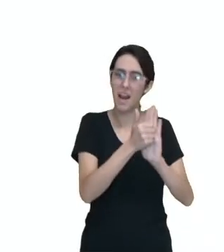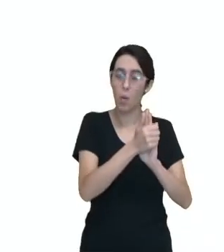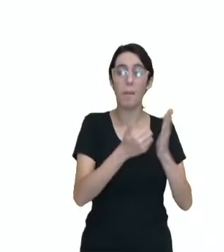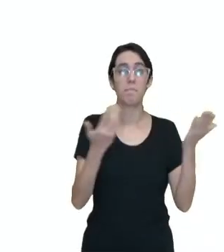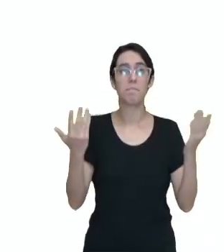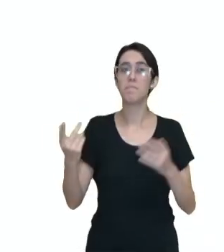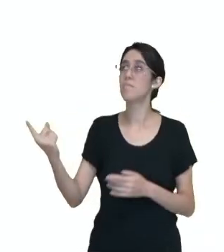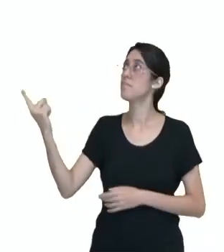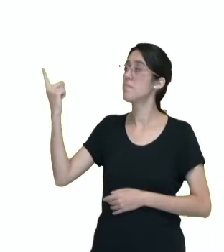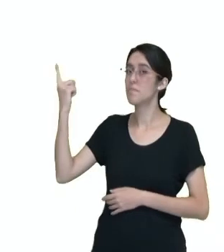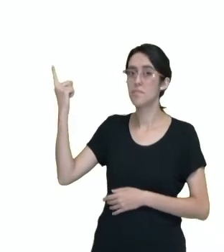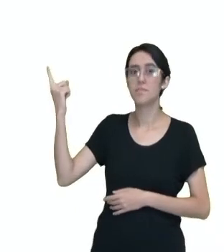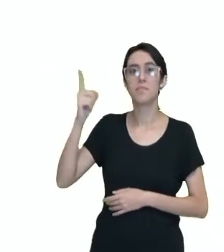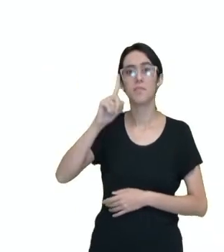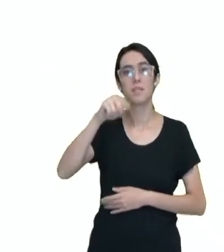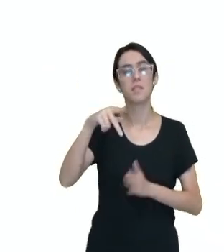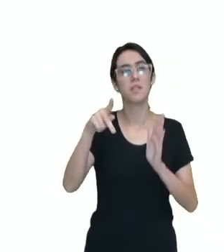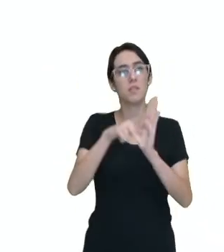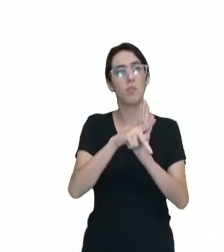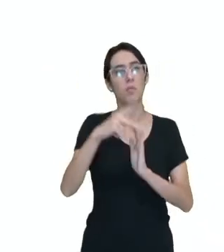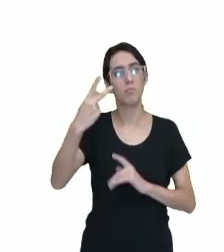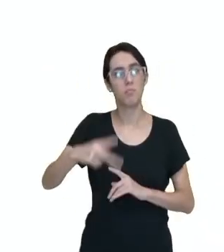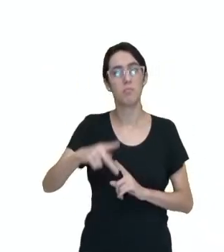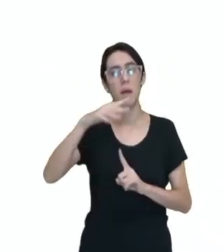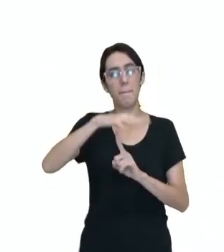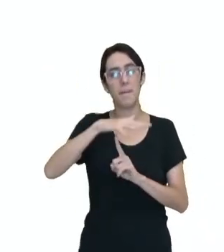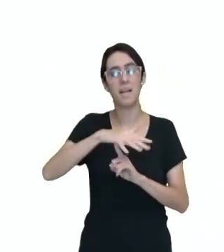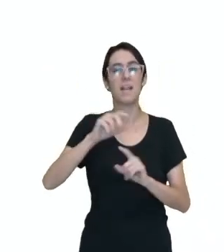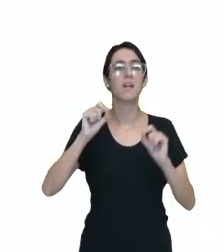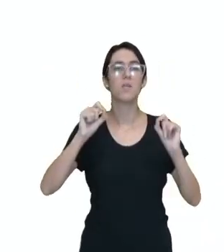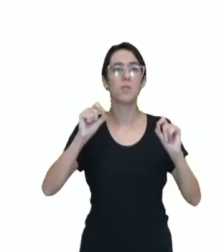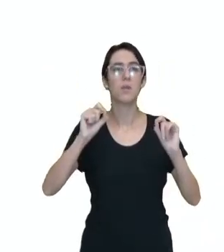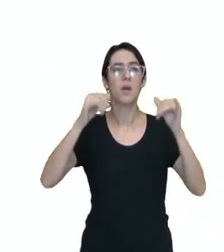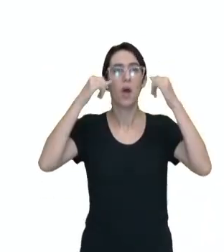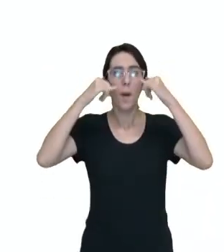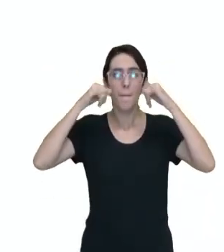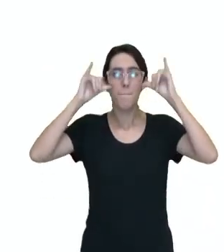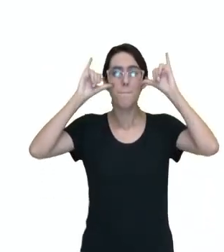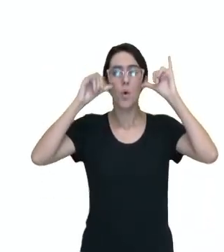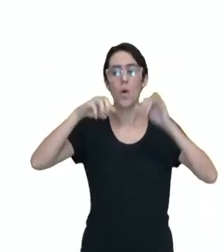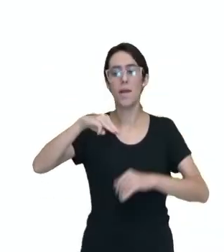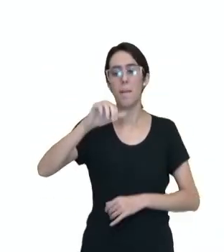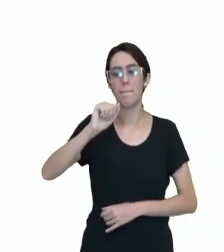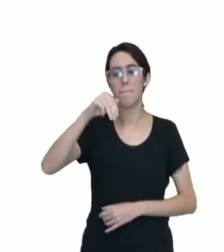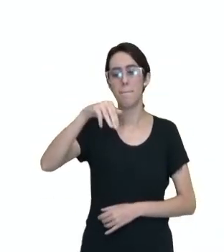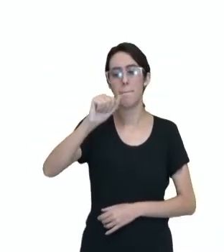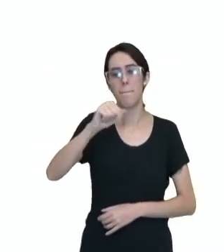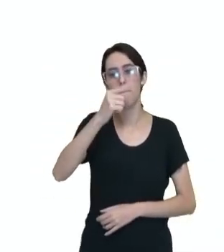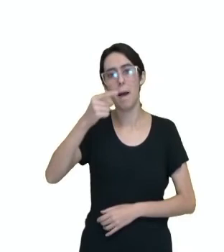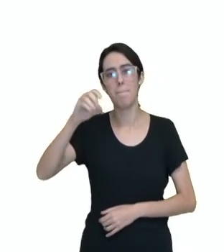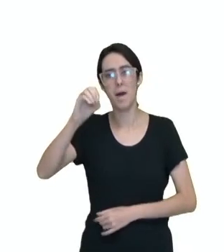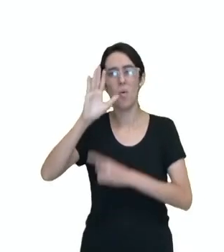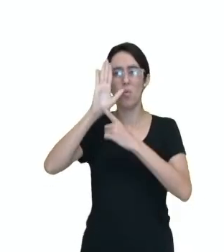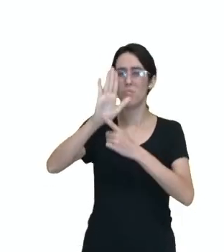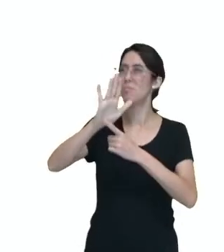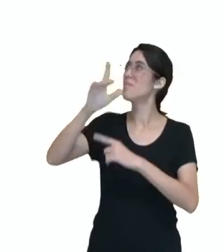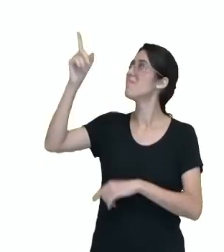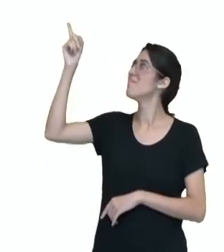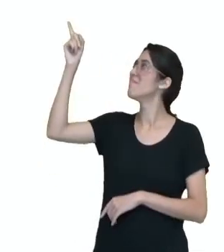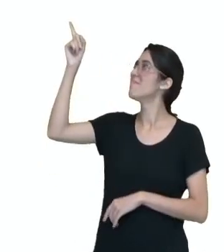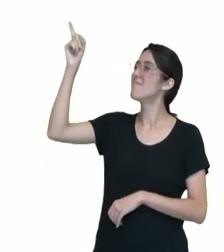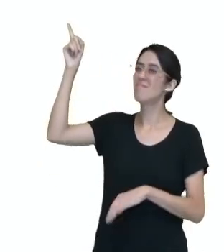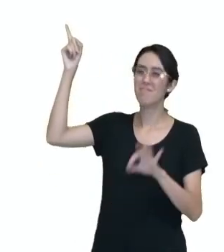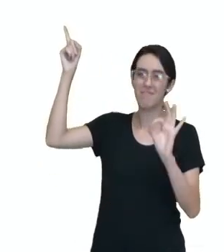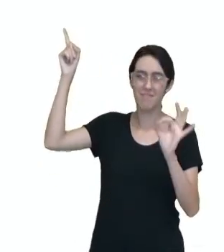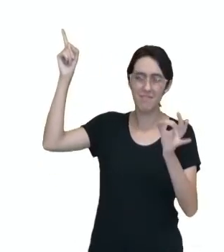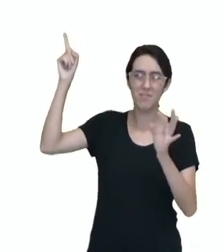das manifestações do litoral paranaense é o boi de mamão, né? Trago essa representação aqui do boi de